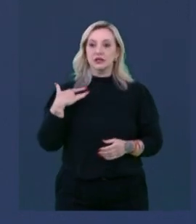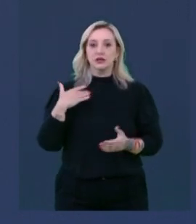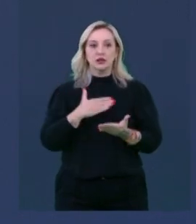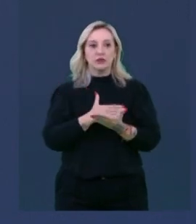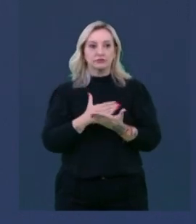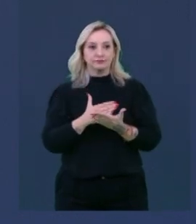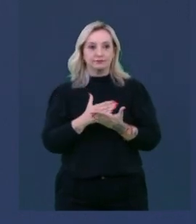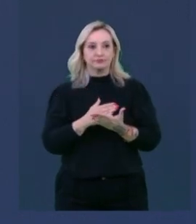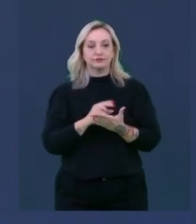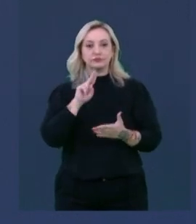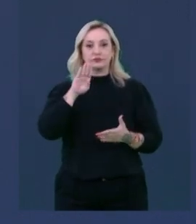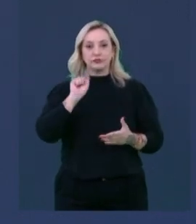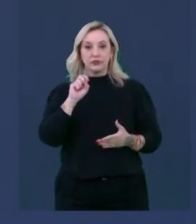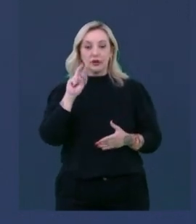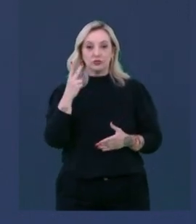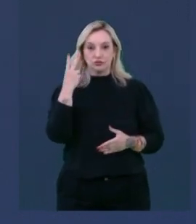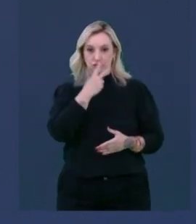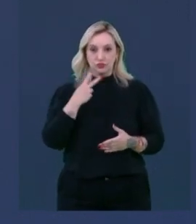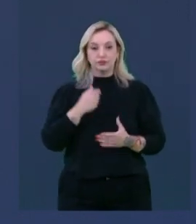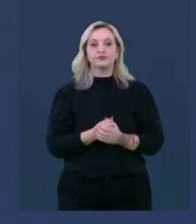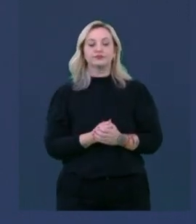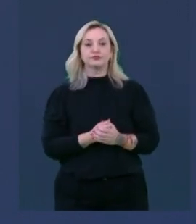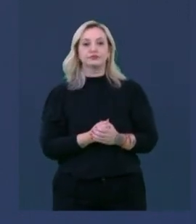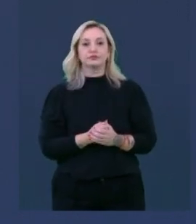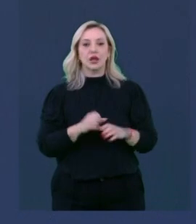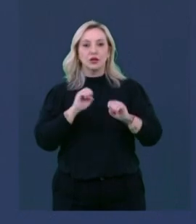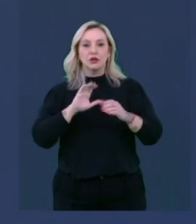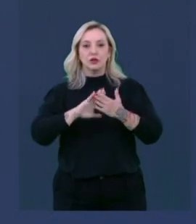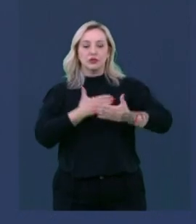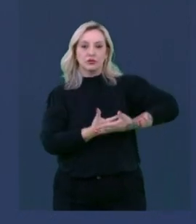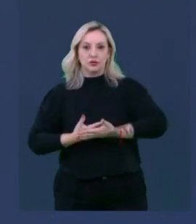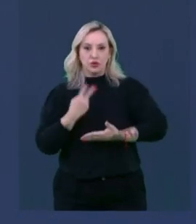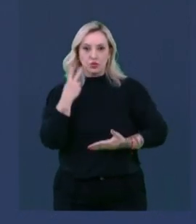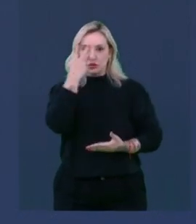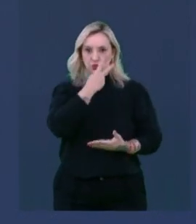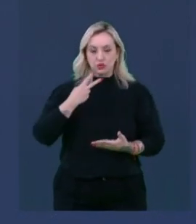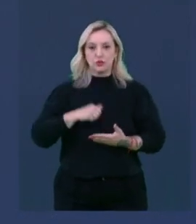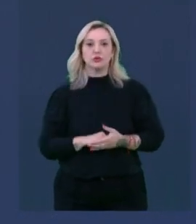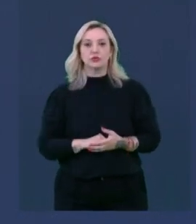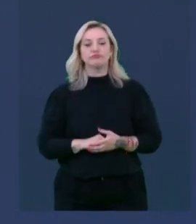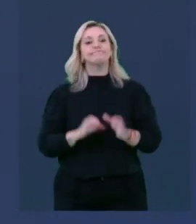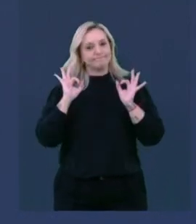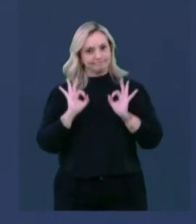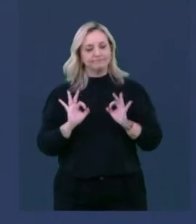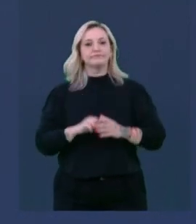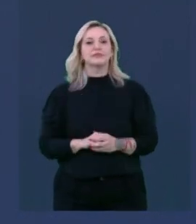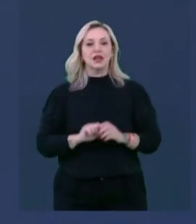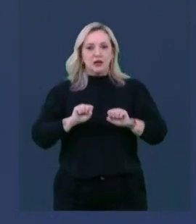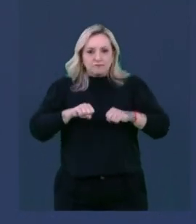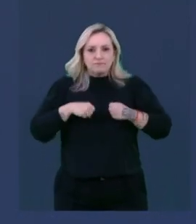mais 2 horas educação com as creches mais 2 horas e com certeza